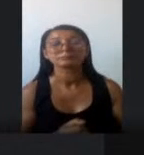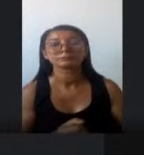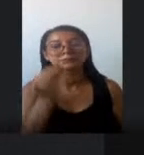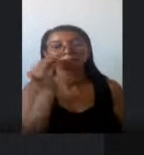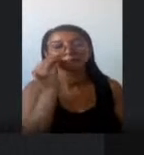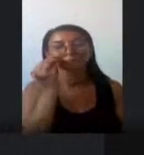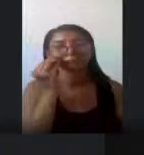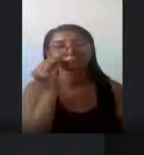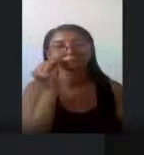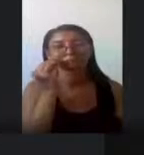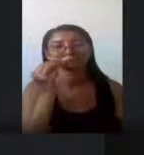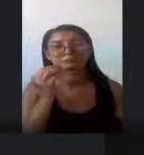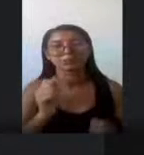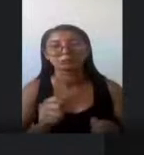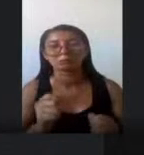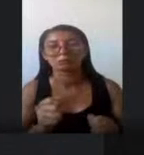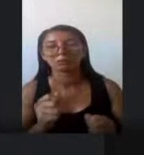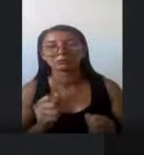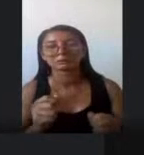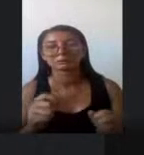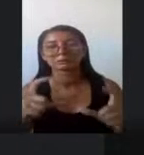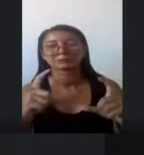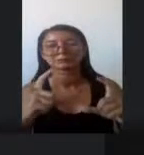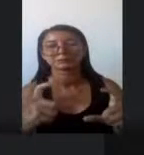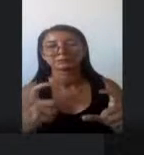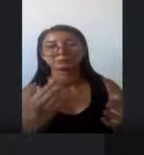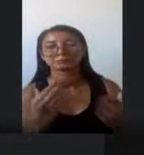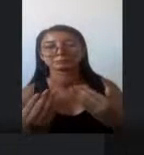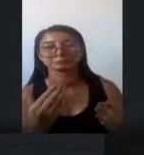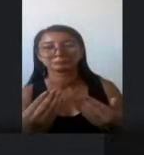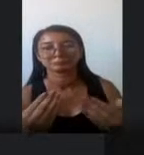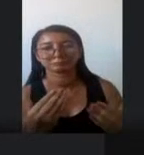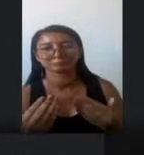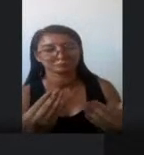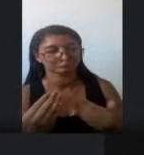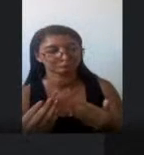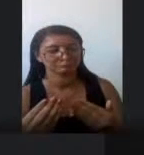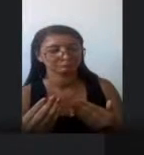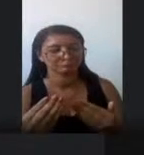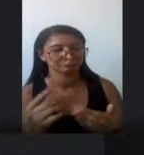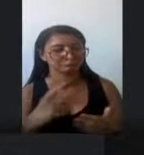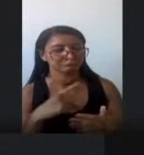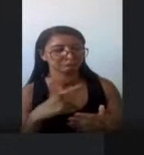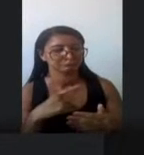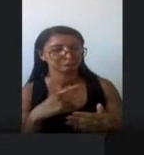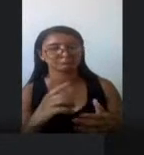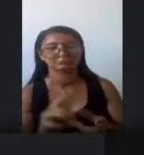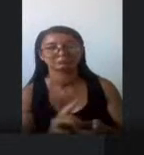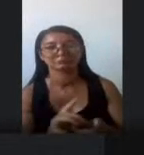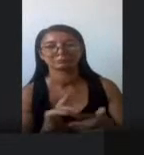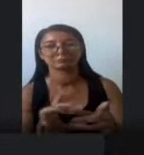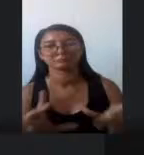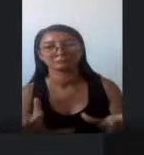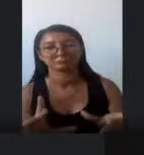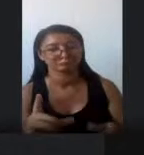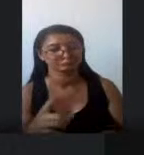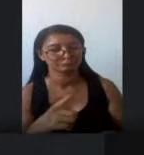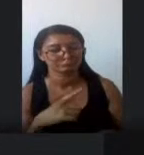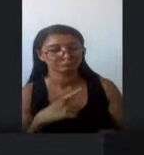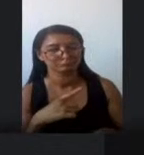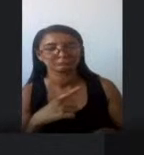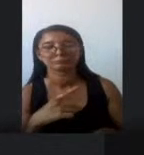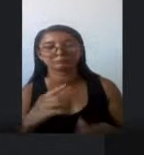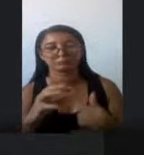já... A gente já, vamos tocar nesse assunto. Olha, o chat está aberto a todos os participantes, eu sei que também estão transmitindo pelo